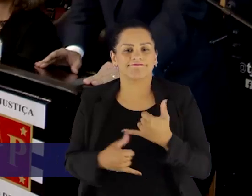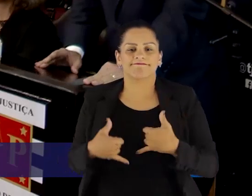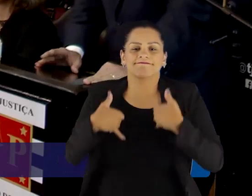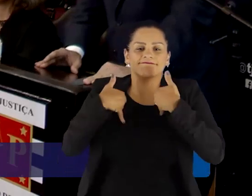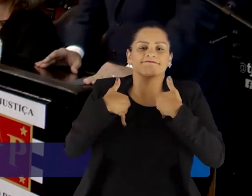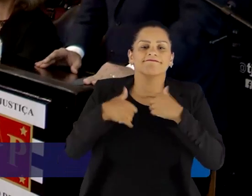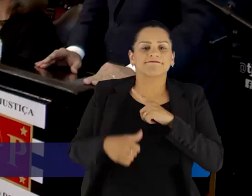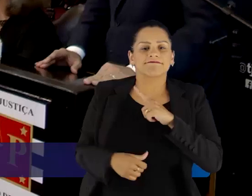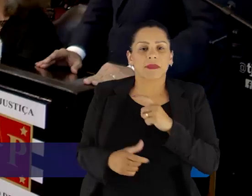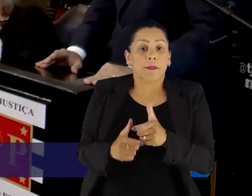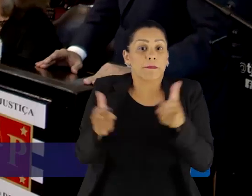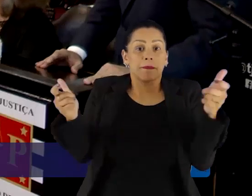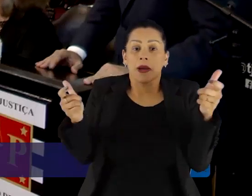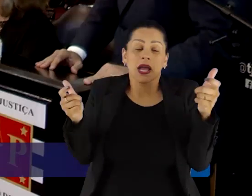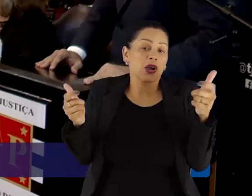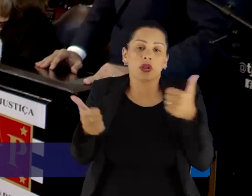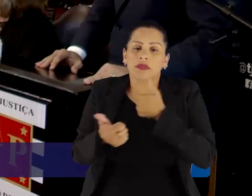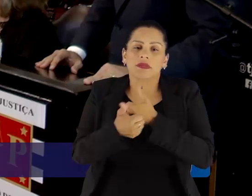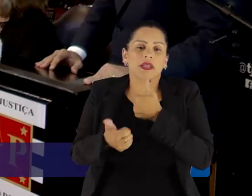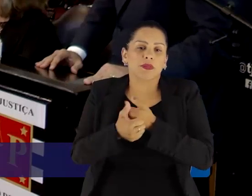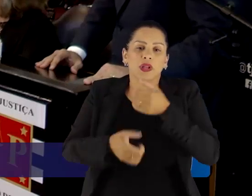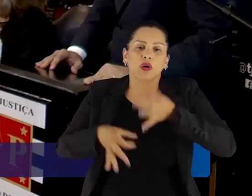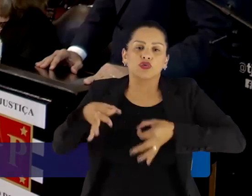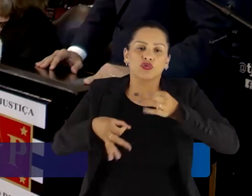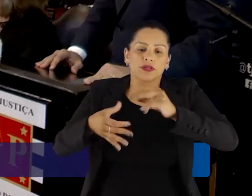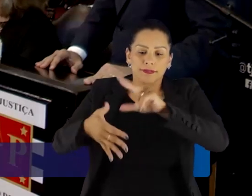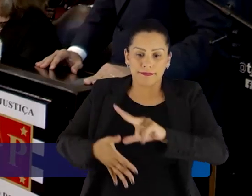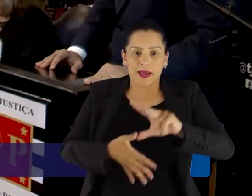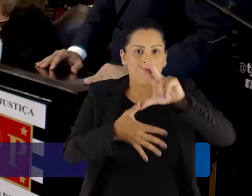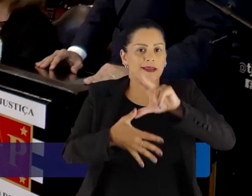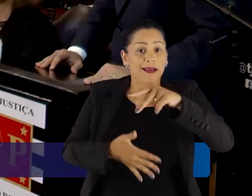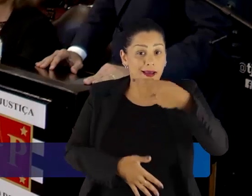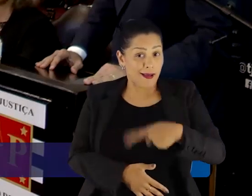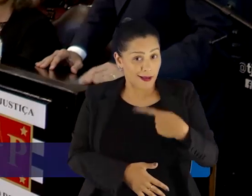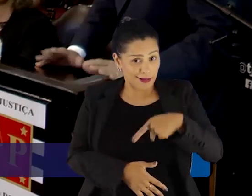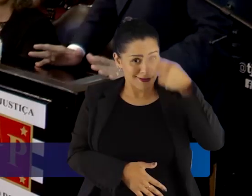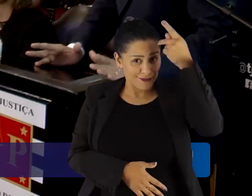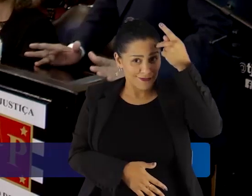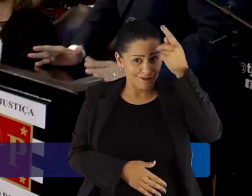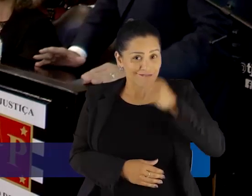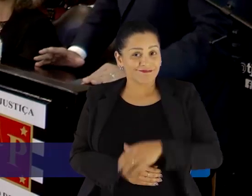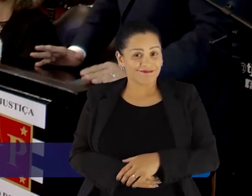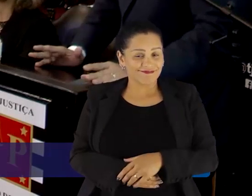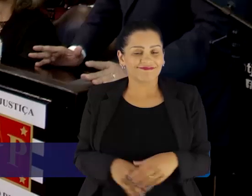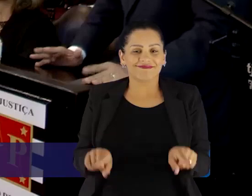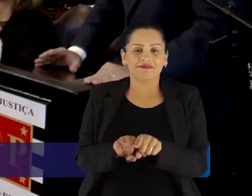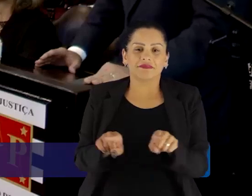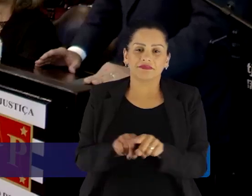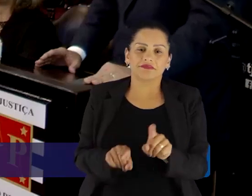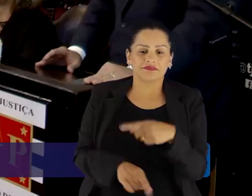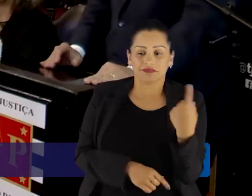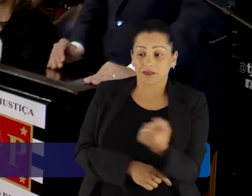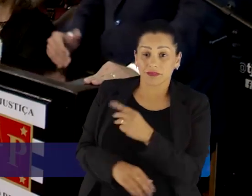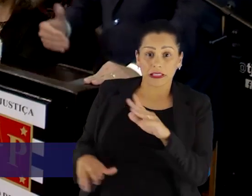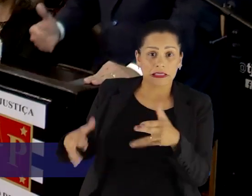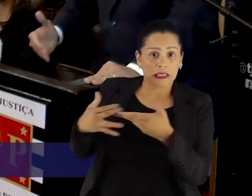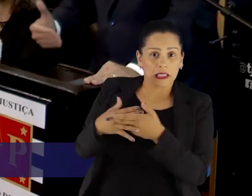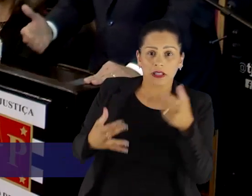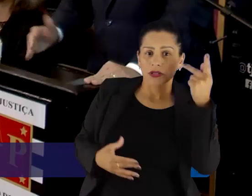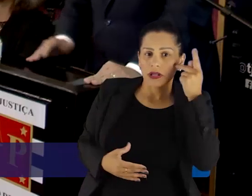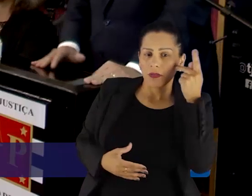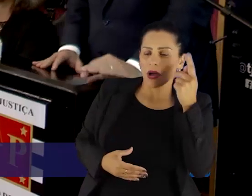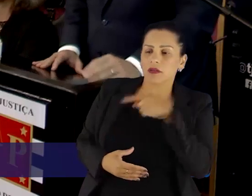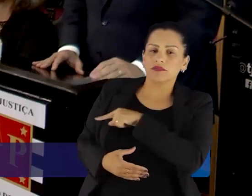do maior Tribunal de Justiça das Américas aqui no nosso Estado de São Paulo e que assim como os cidadãos de São Paulo